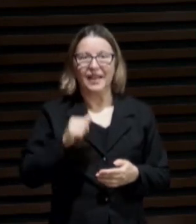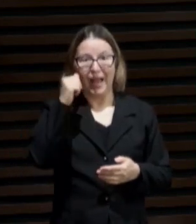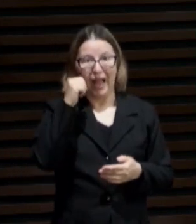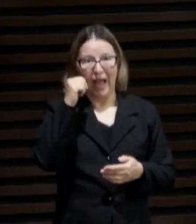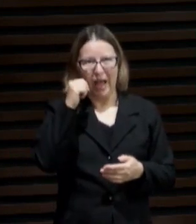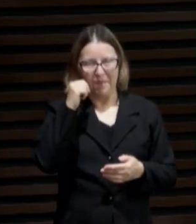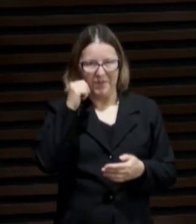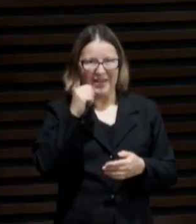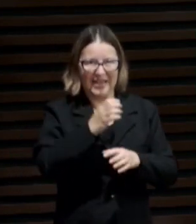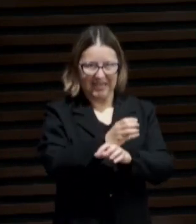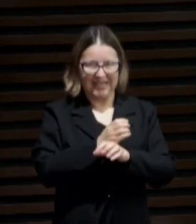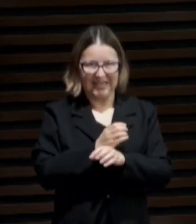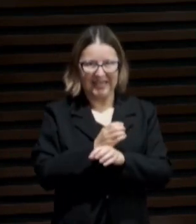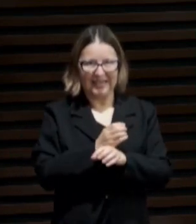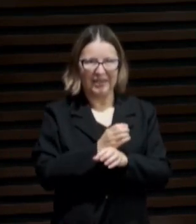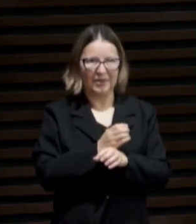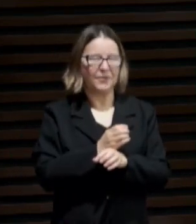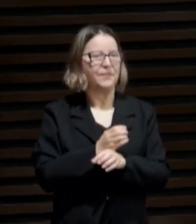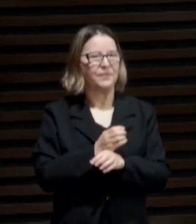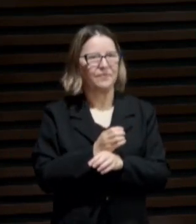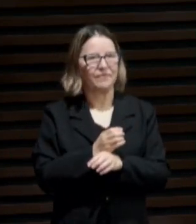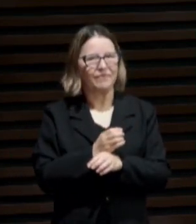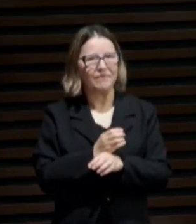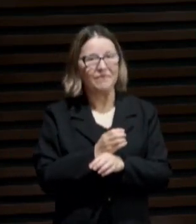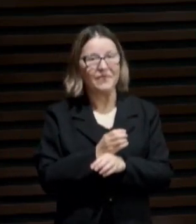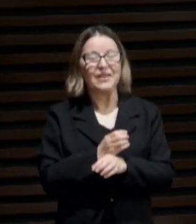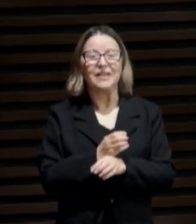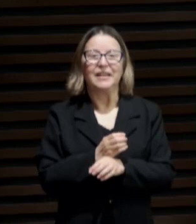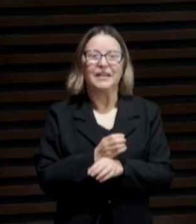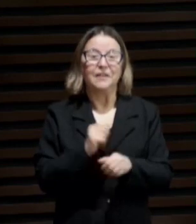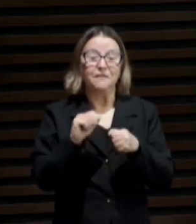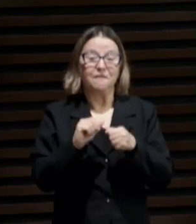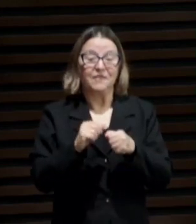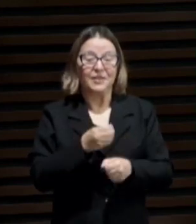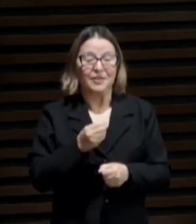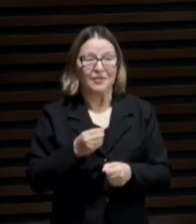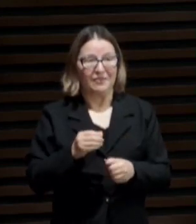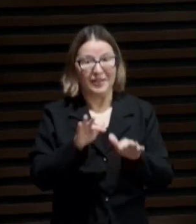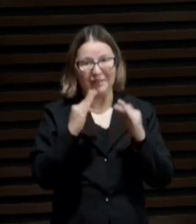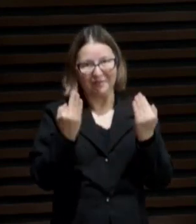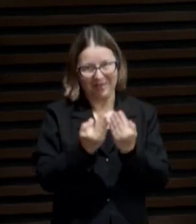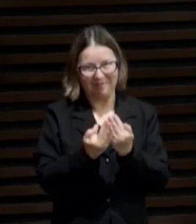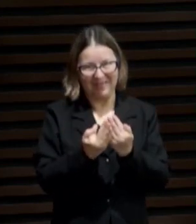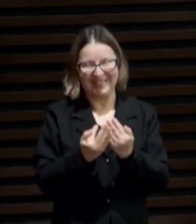filhos. Ah, mas o médico diz que não tem jeito. Tudo bem, mas eu estou agarrado numa promessa da palavra. E se for para a glória de Deus e